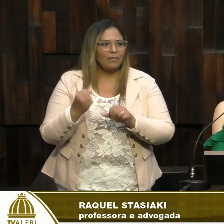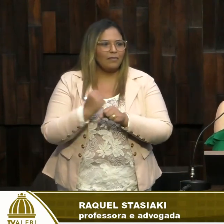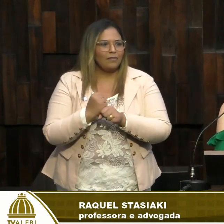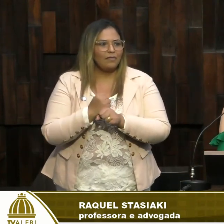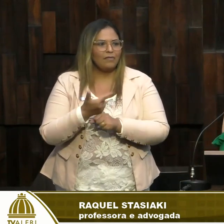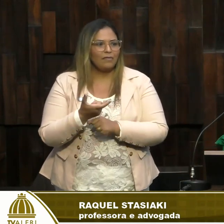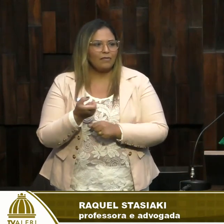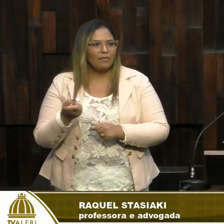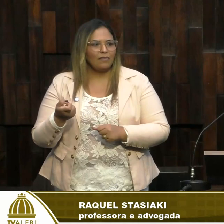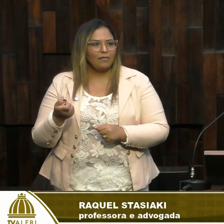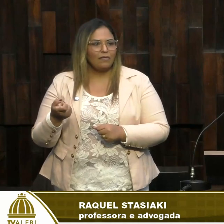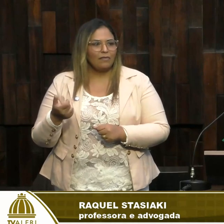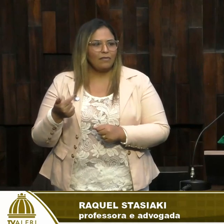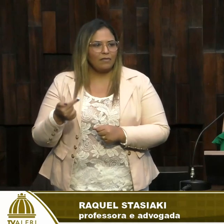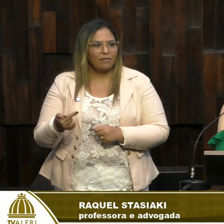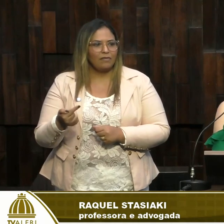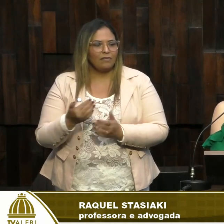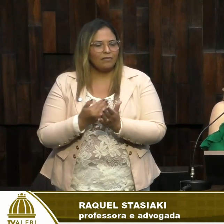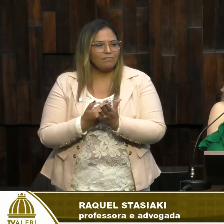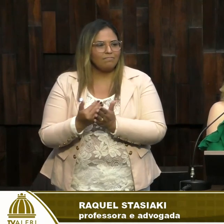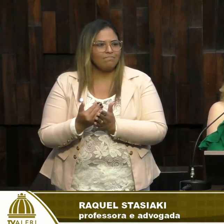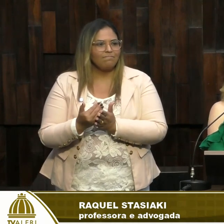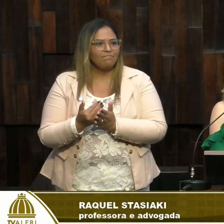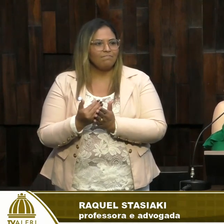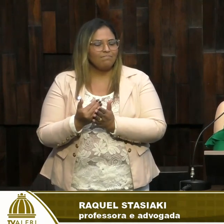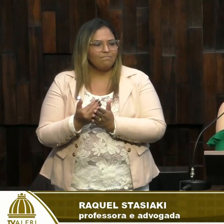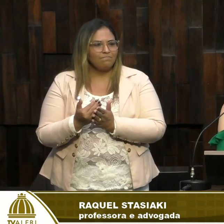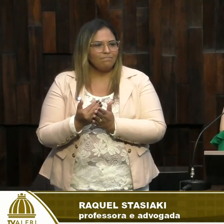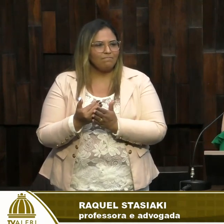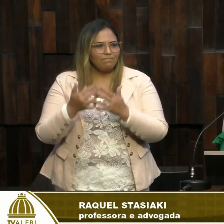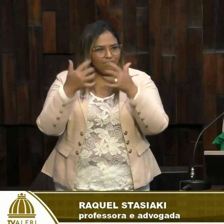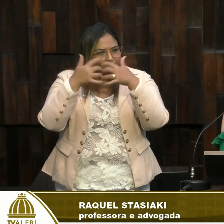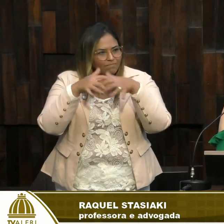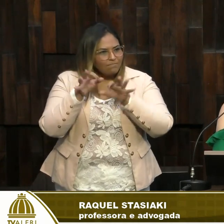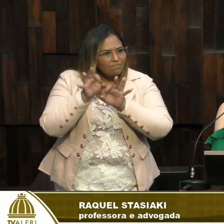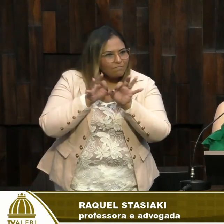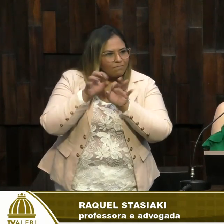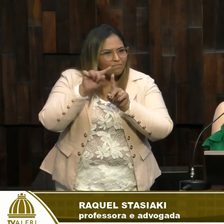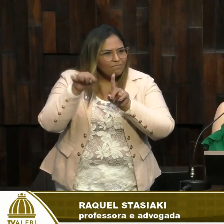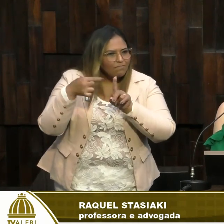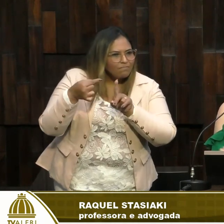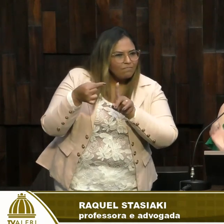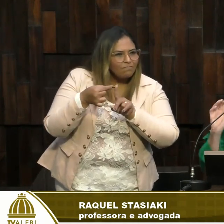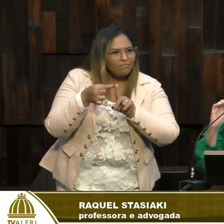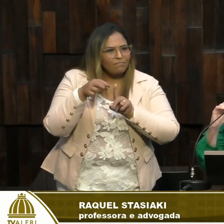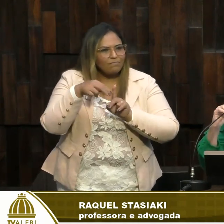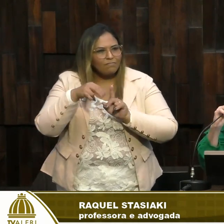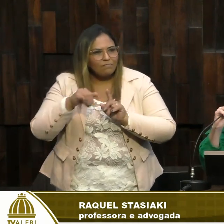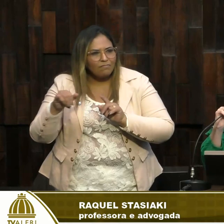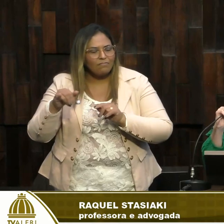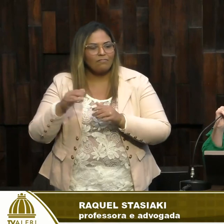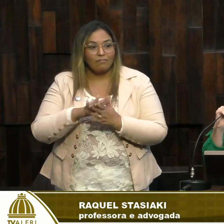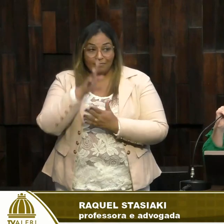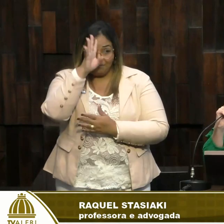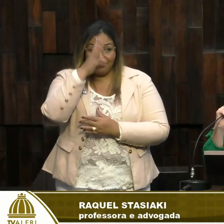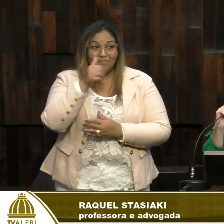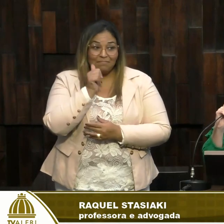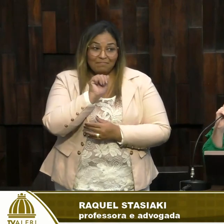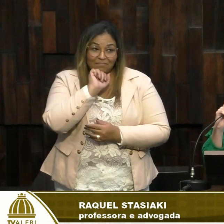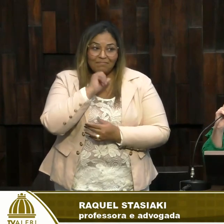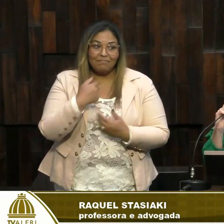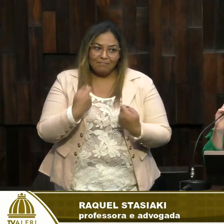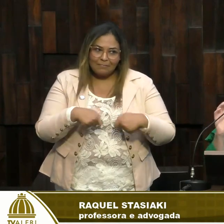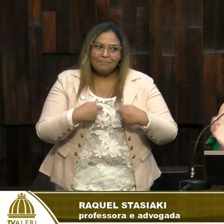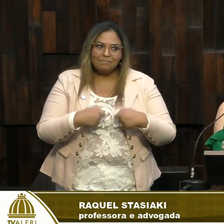2007, tá, eu comecei a me concentrar mais em Nova Iguaçu, porque eu decidi ser mãe, a gente tem que encontrar espaço